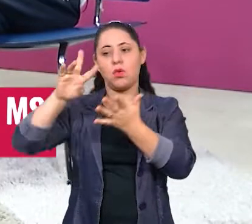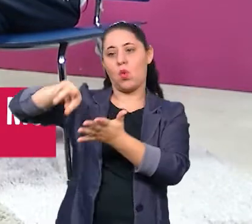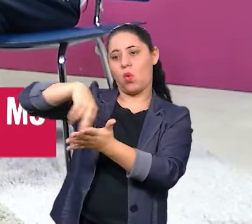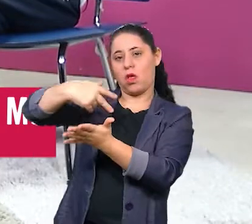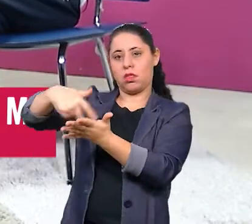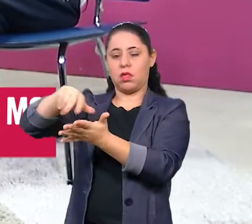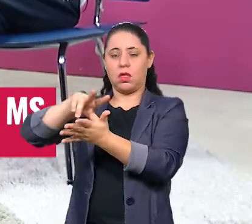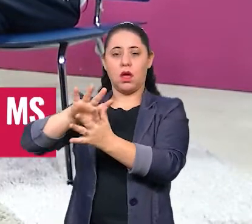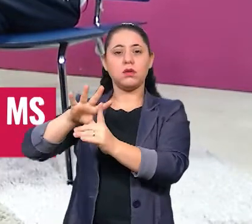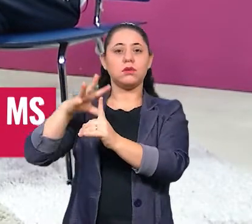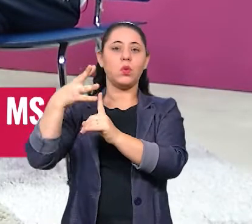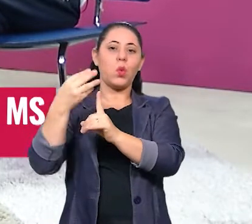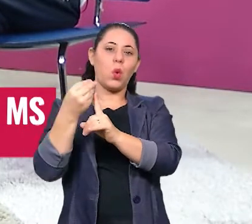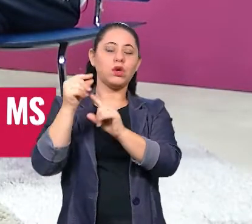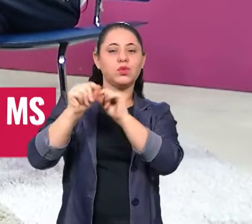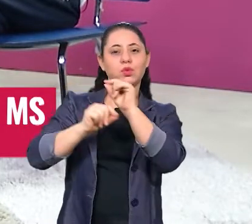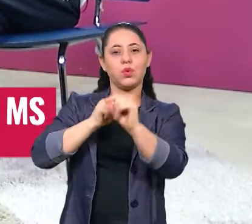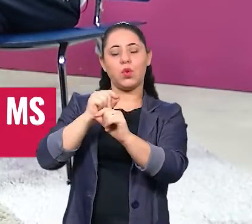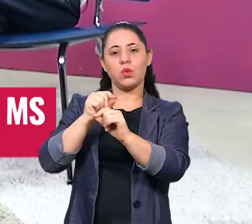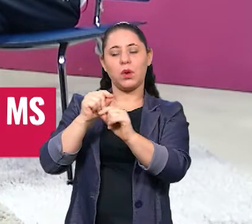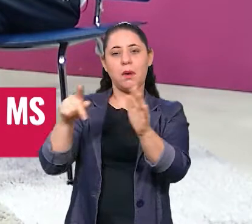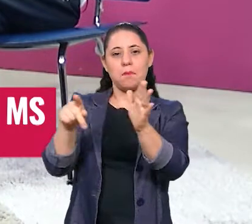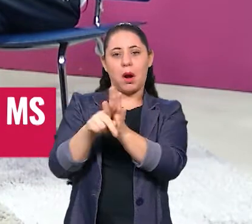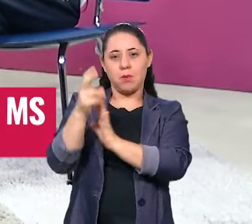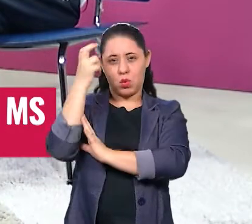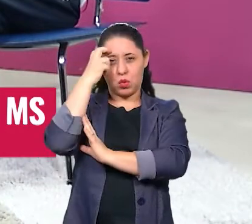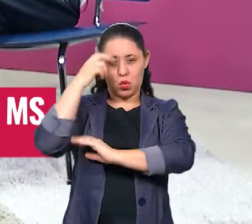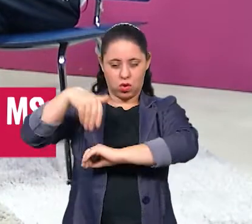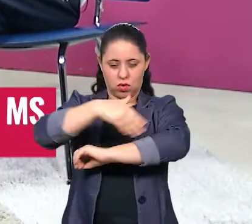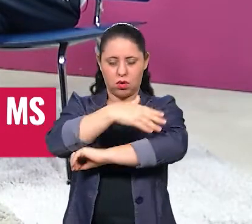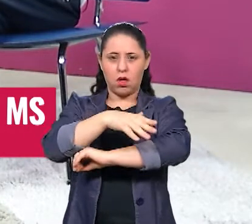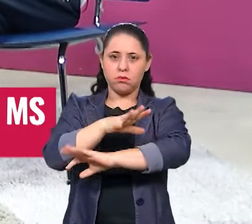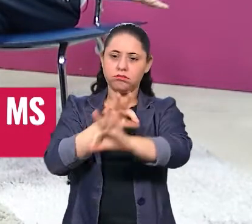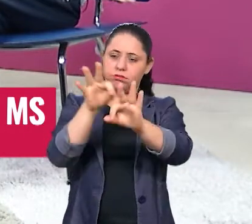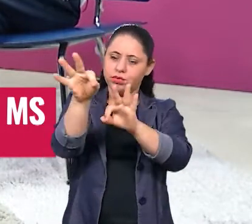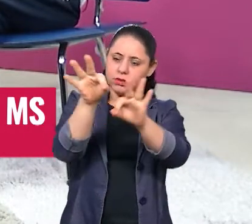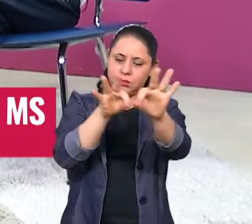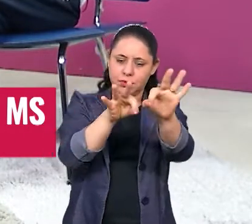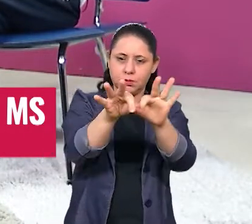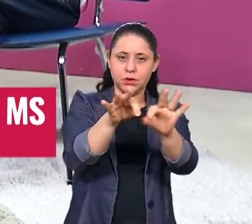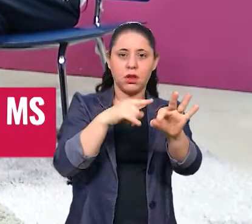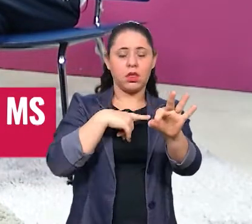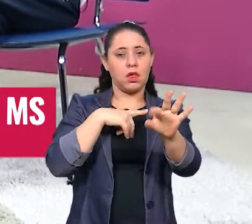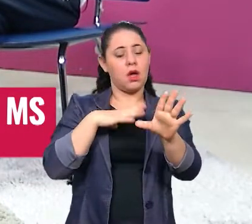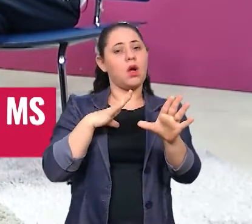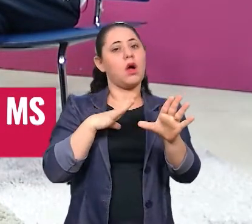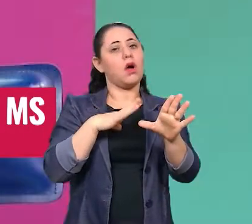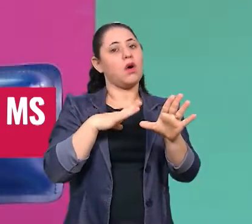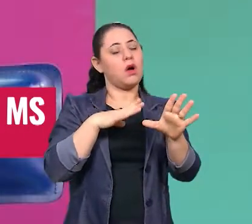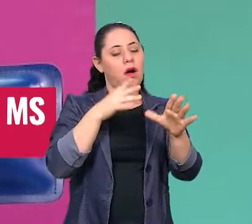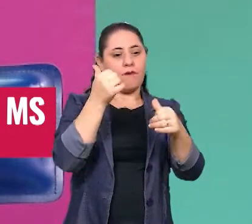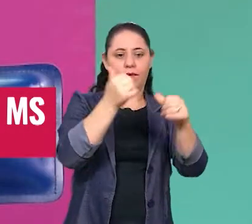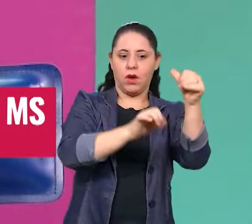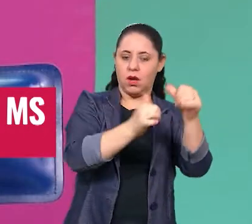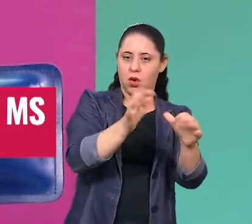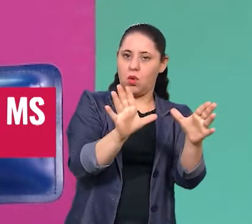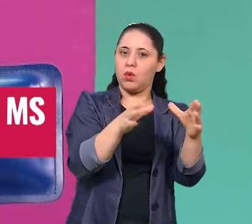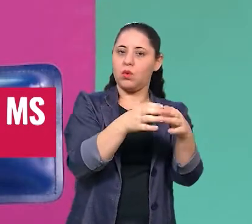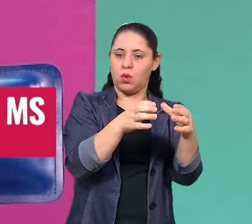de rua, e a partir daí a gente vai montando essa grade. Tem uma curadoria que avalia todas essas inscrições,